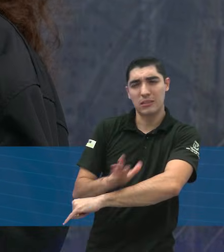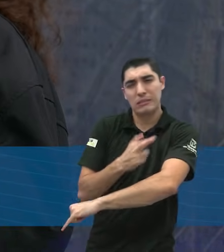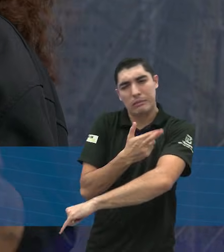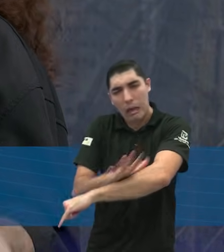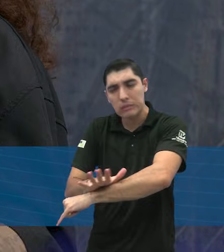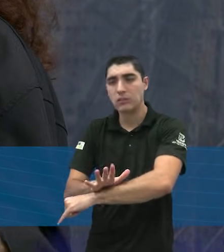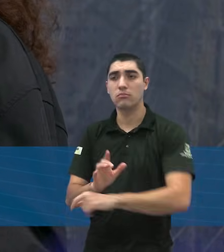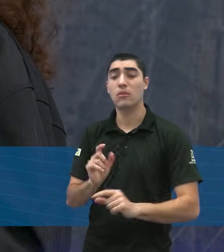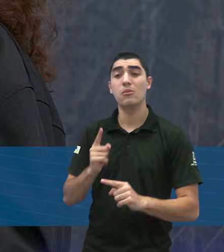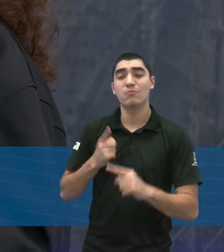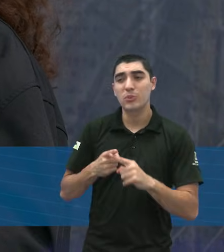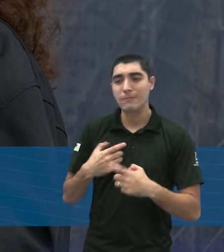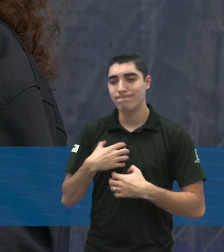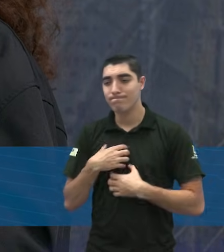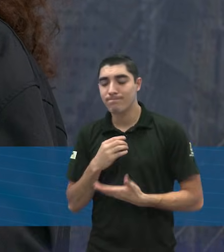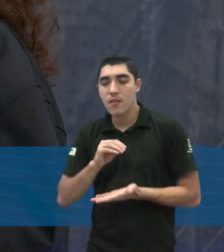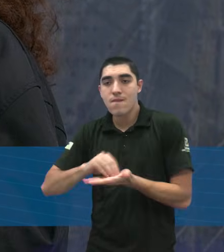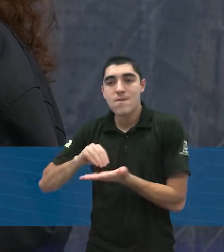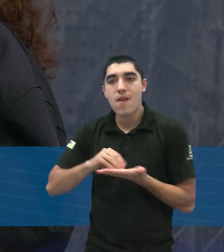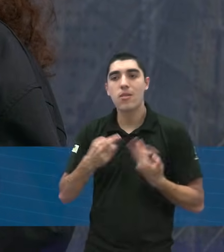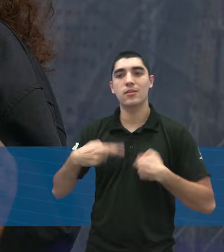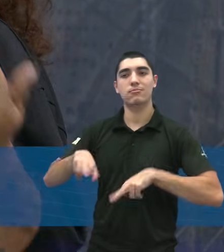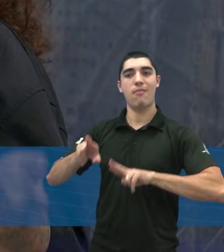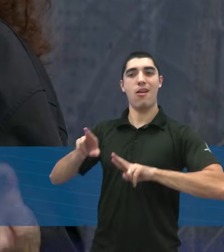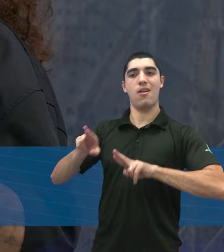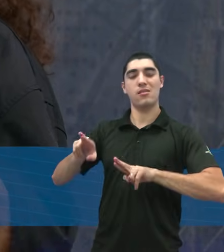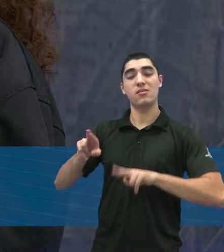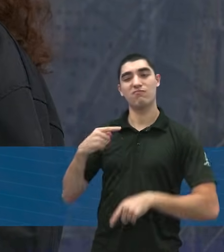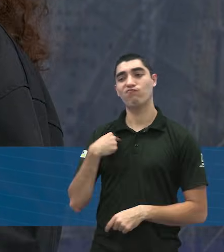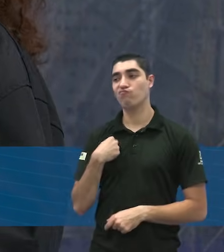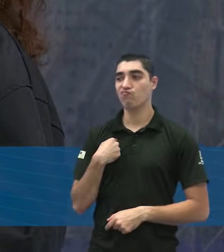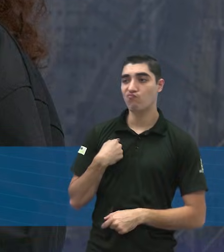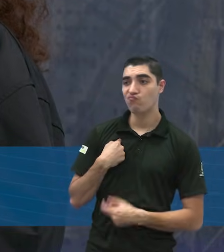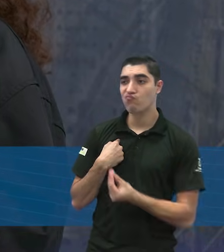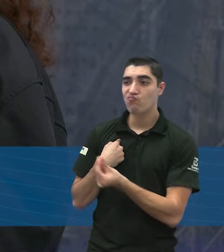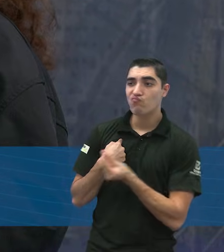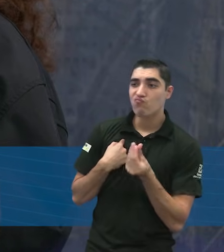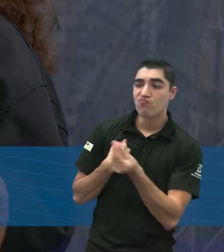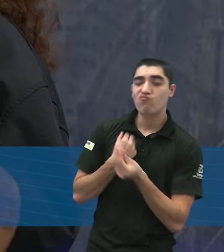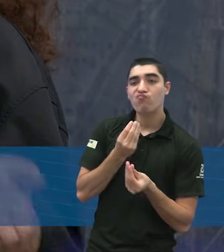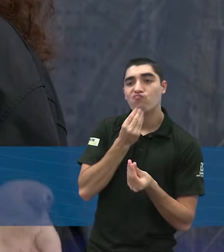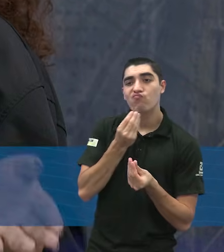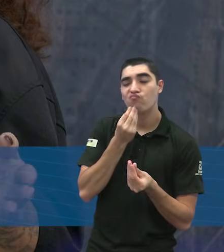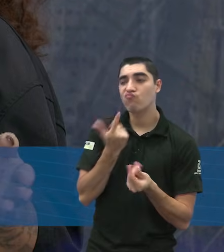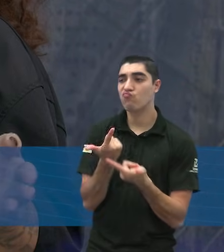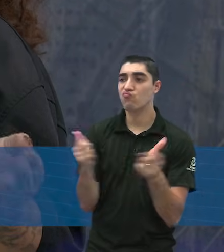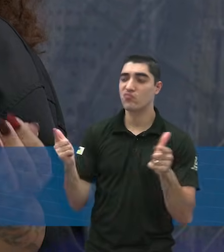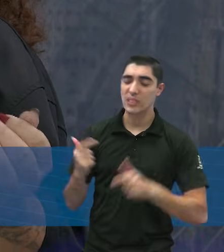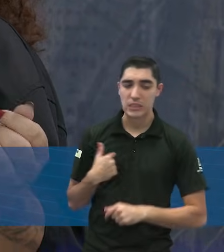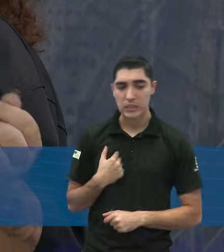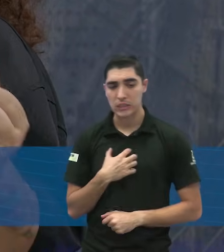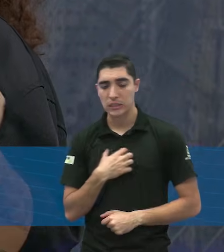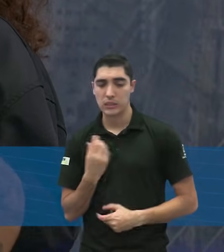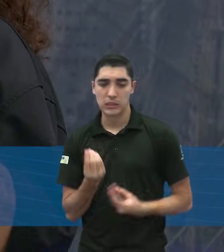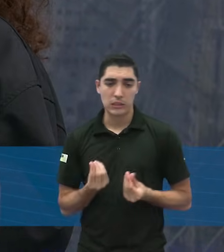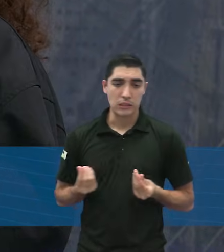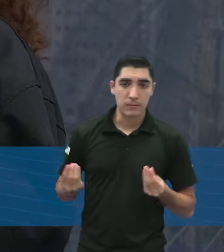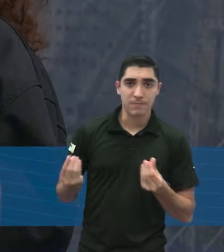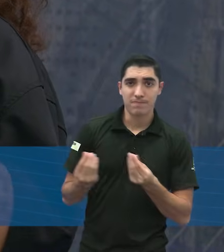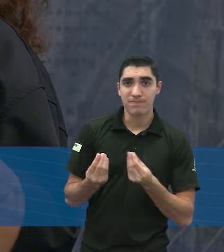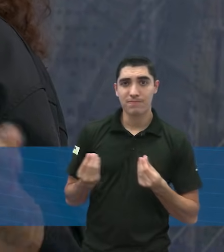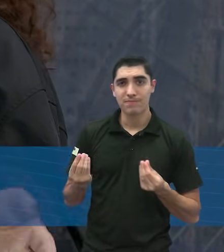trazendo desesperança mesmo. Às vezes, as oportunidades não existirem traz com que a gente